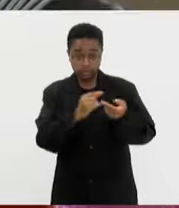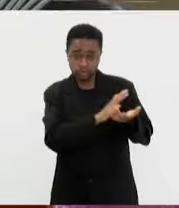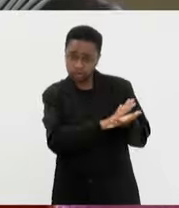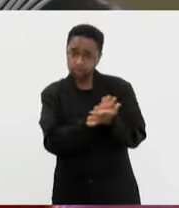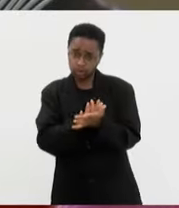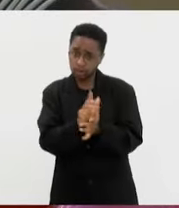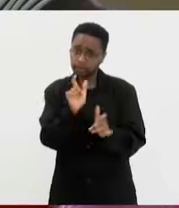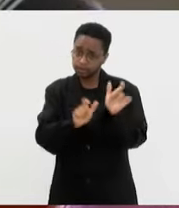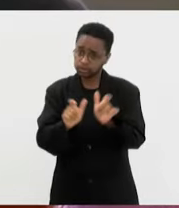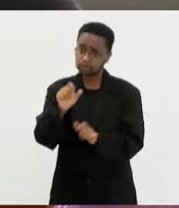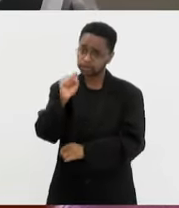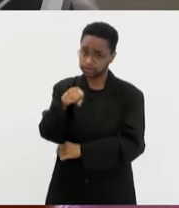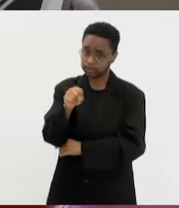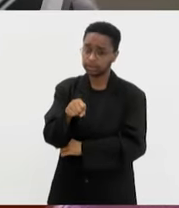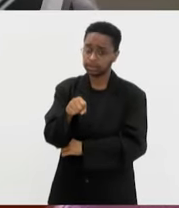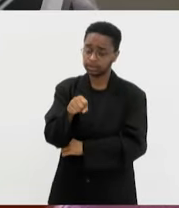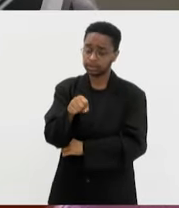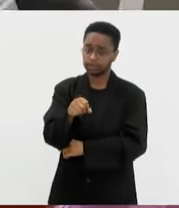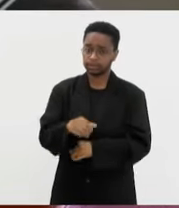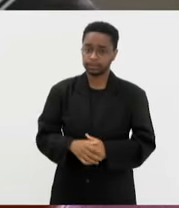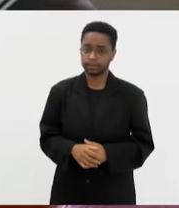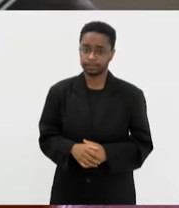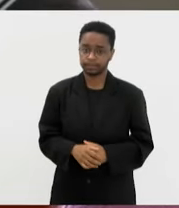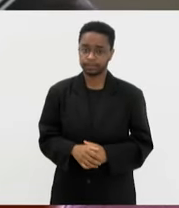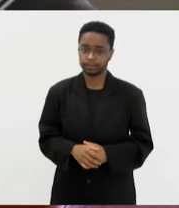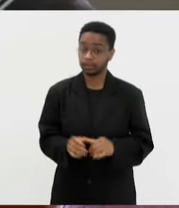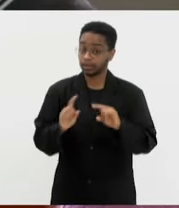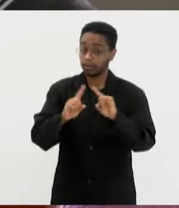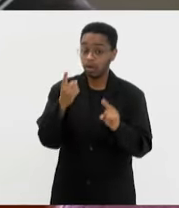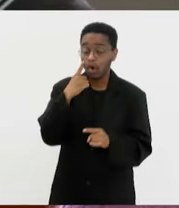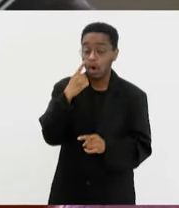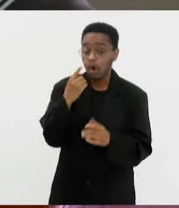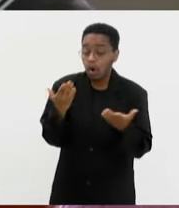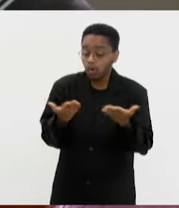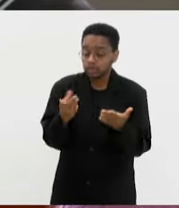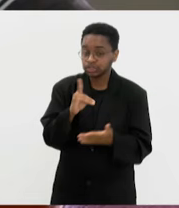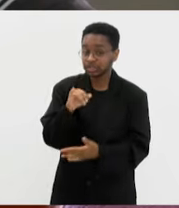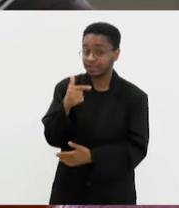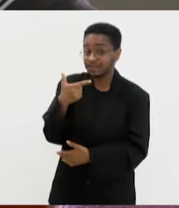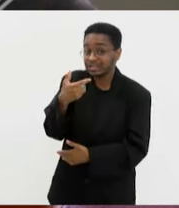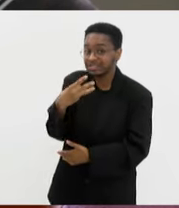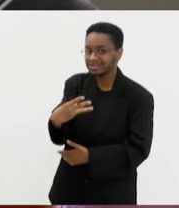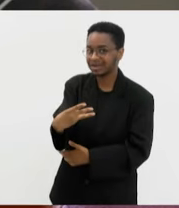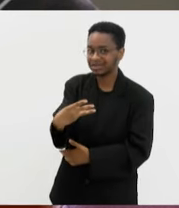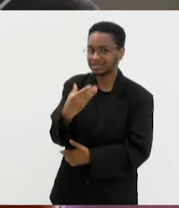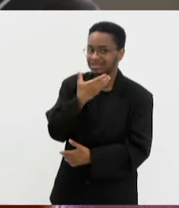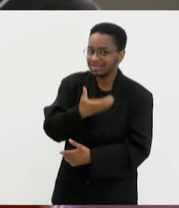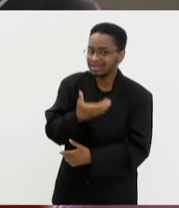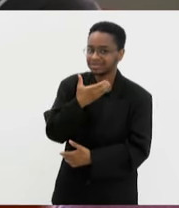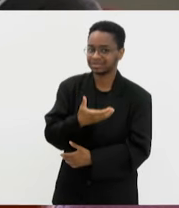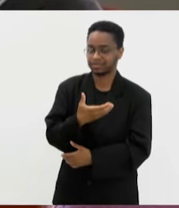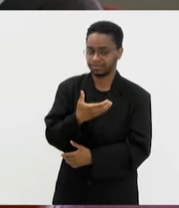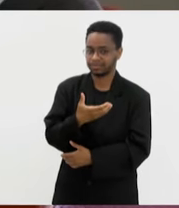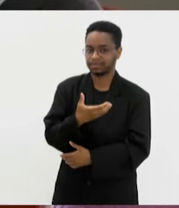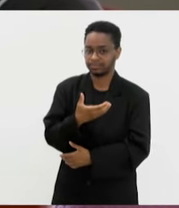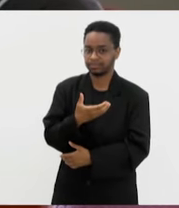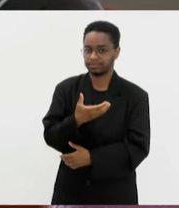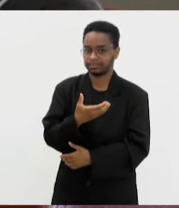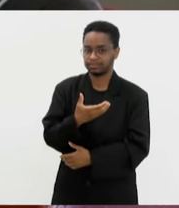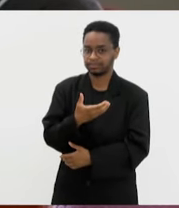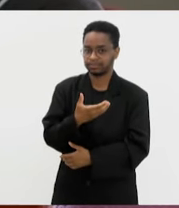Sim, é o seguinte, hoje é dia 23 de dezembro.